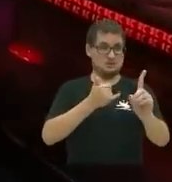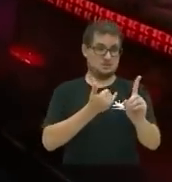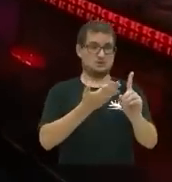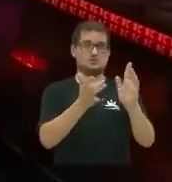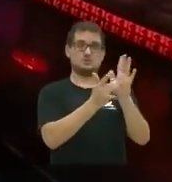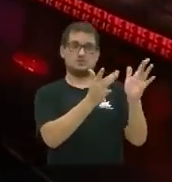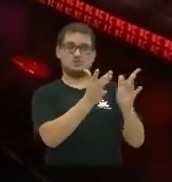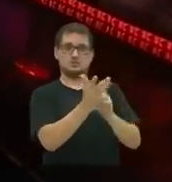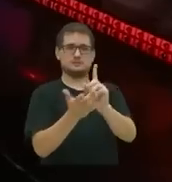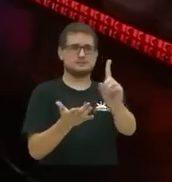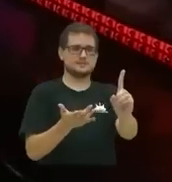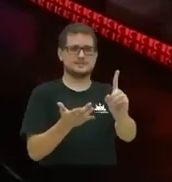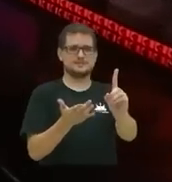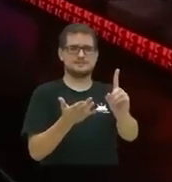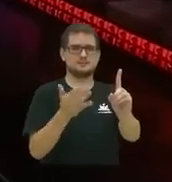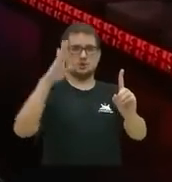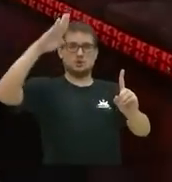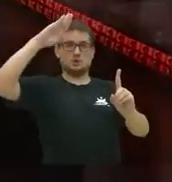os soldados